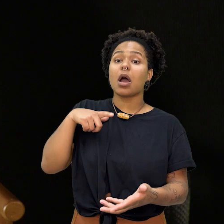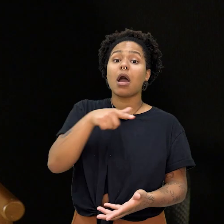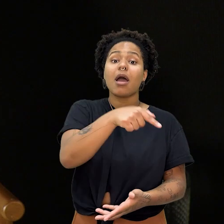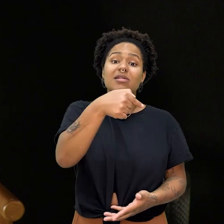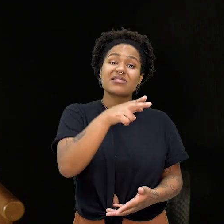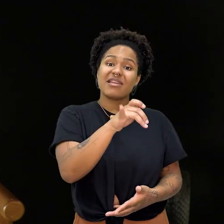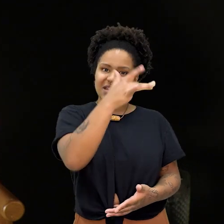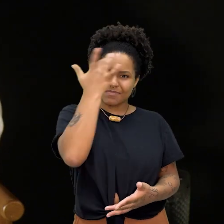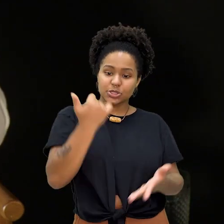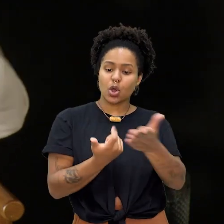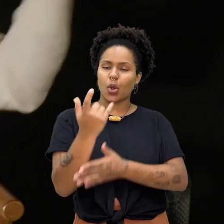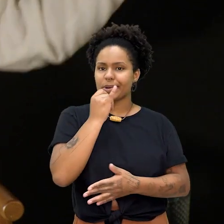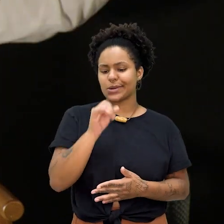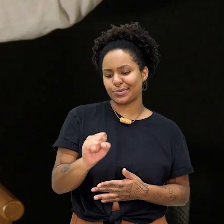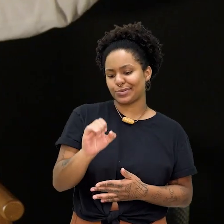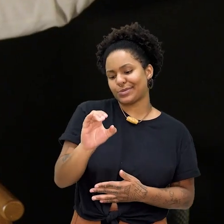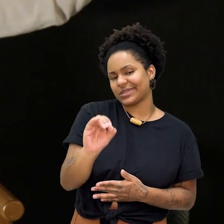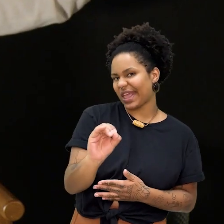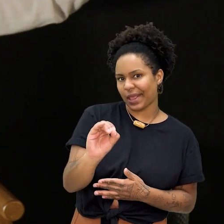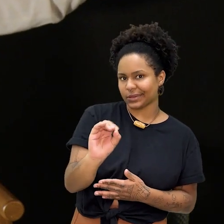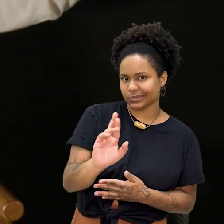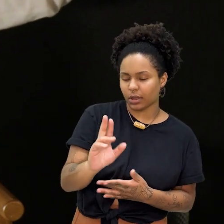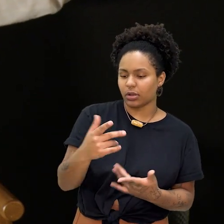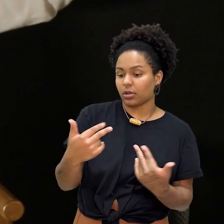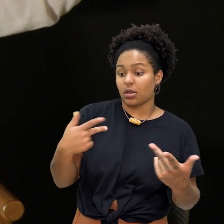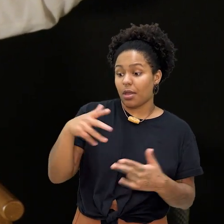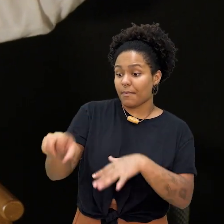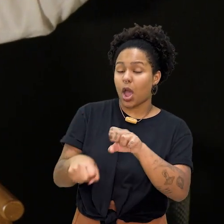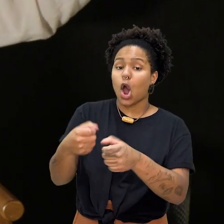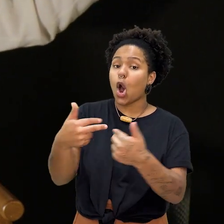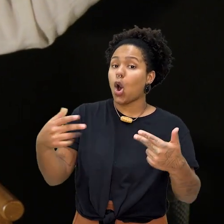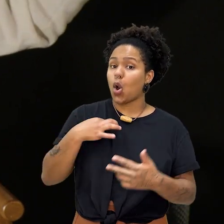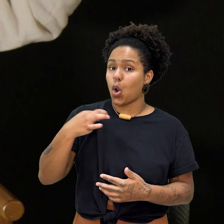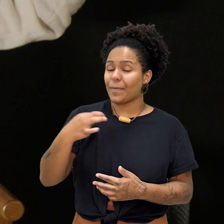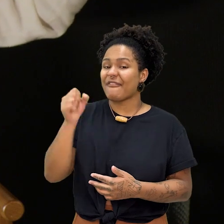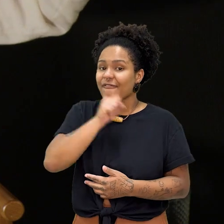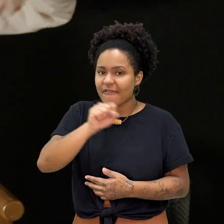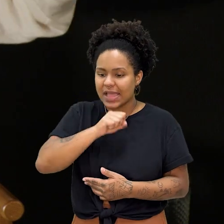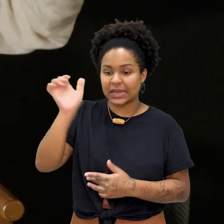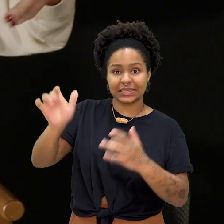quenianos compram por 80. Então, são roupas velhas, descartadas,